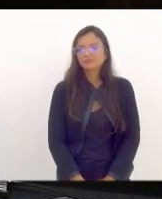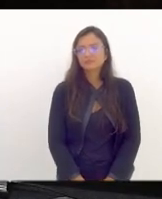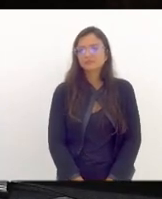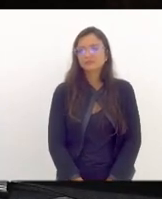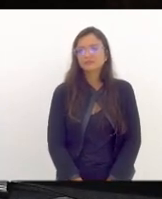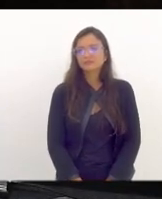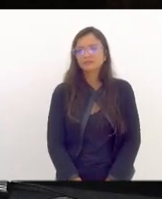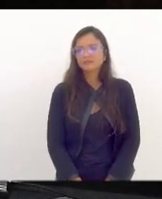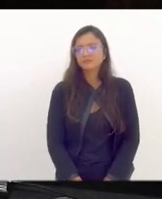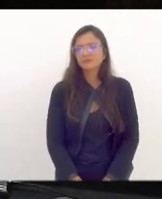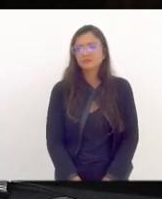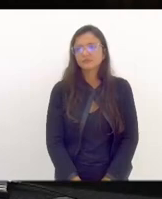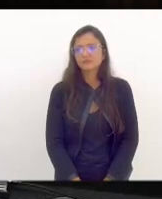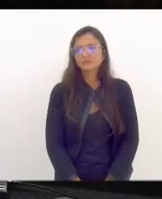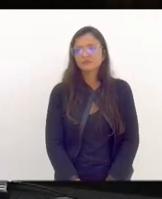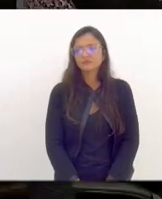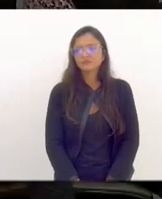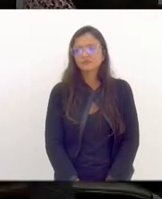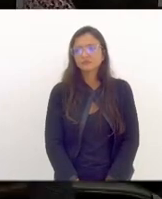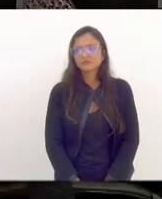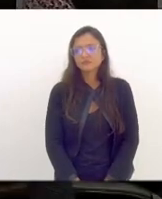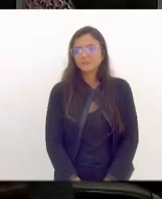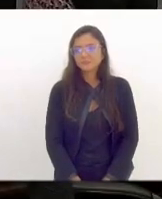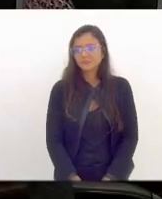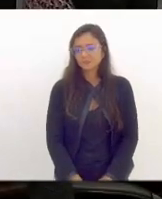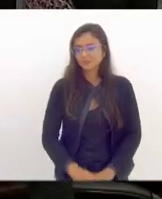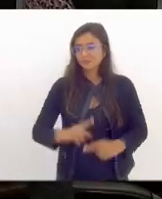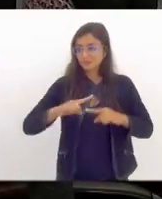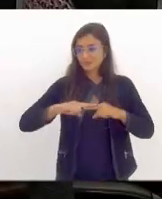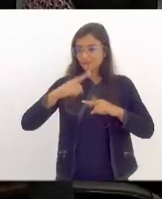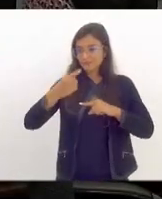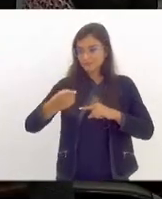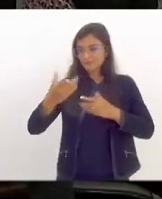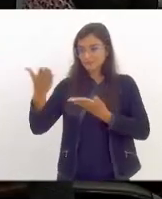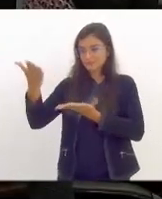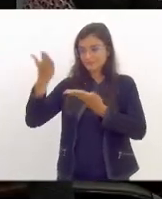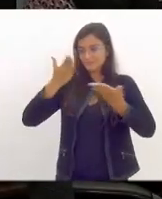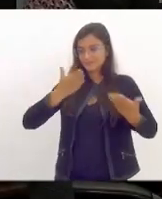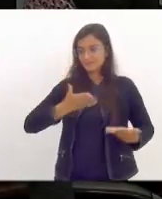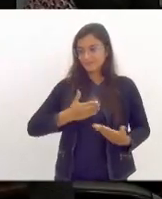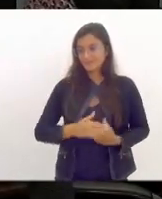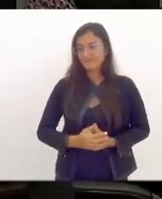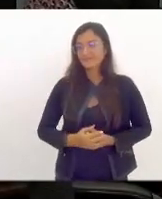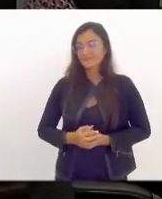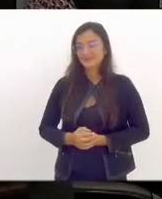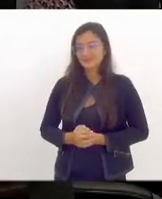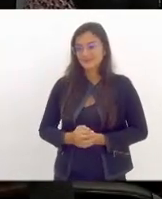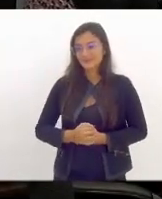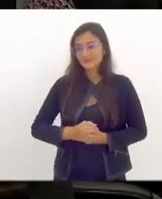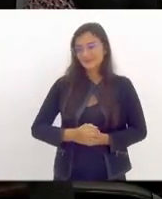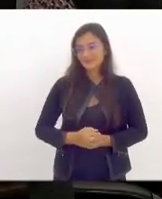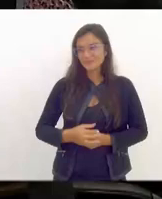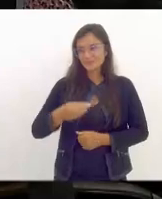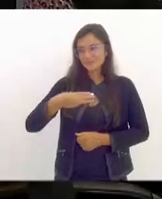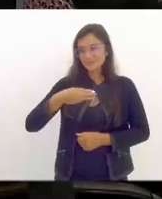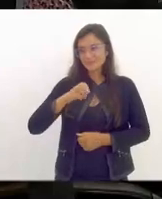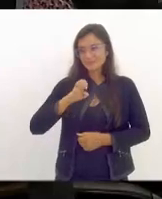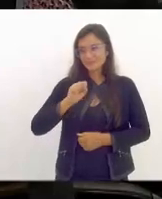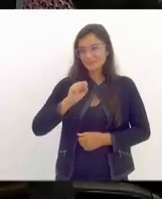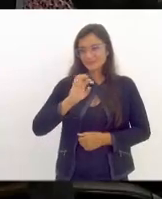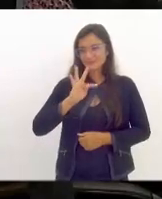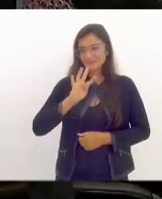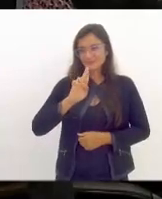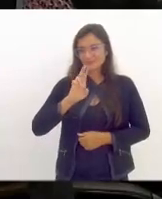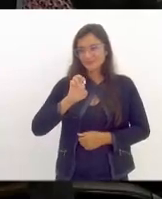o próximo homenageado meu irmão luta com a gente aí no lado do fórum dos pontos de Cultura mestre Paulão que Congo